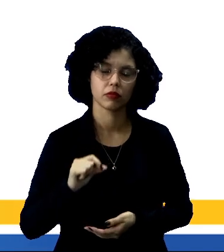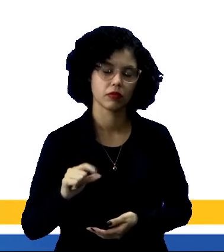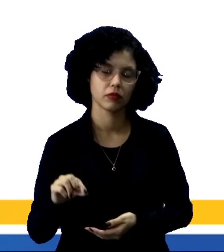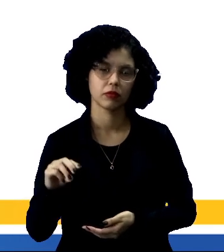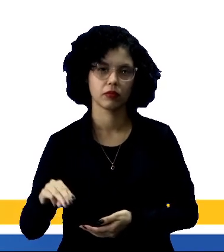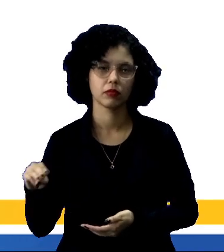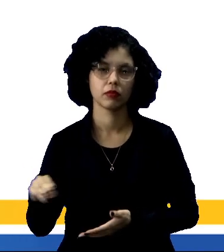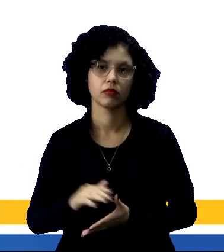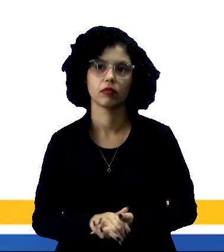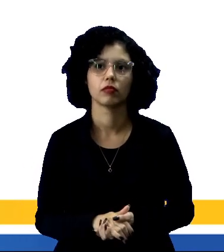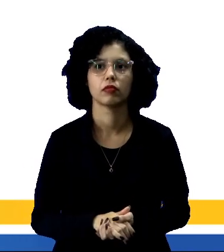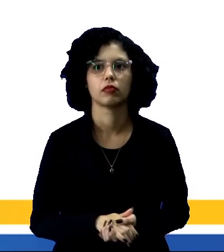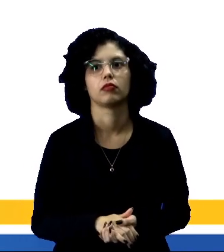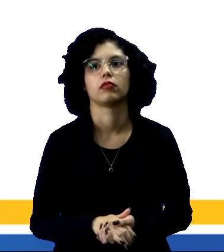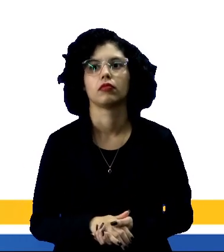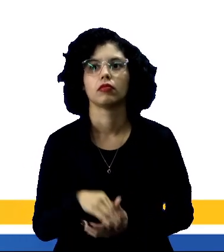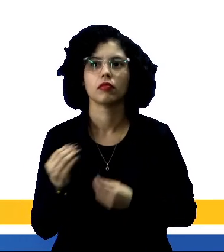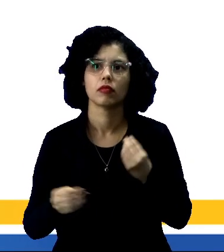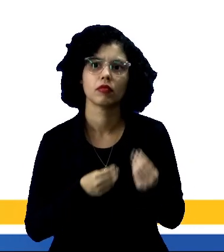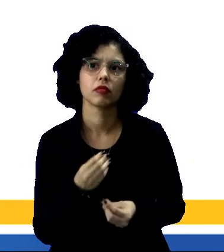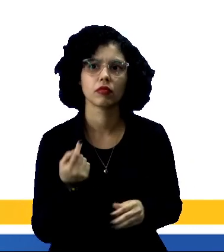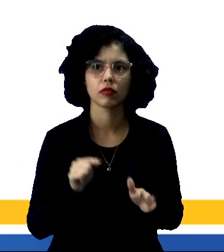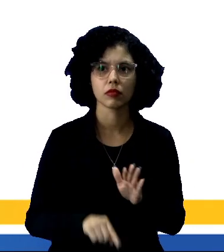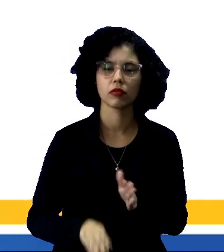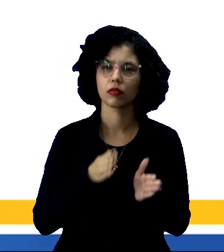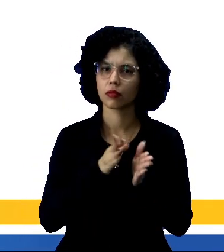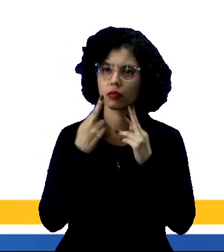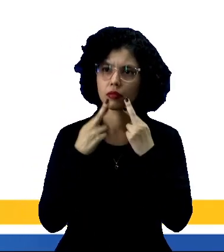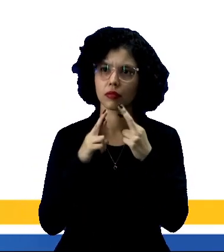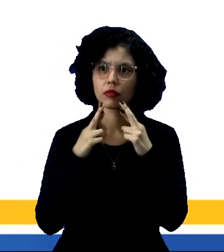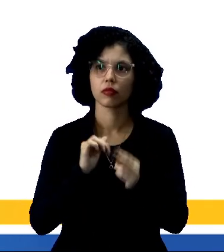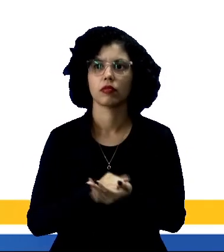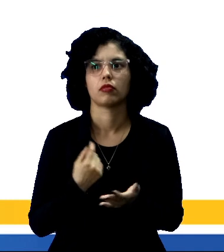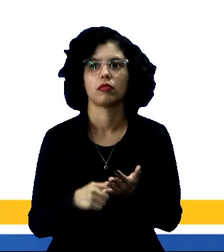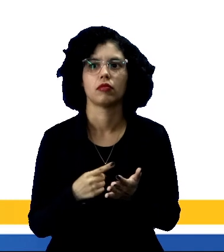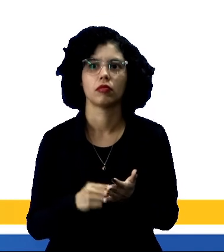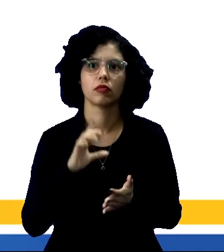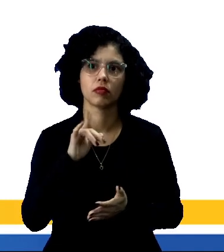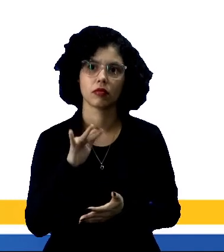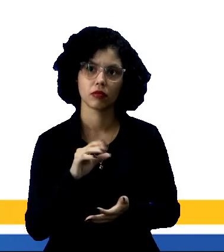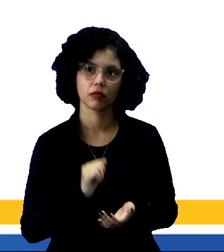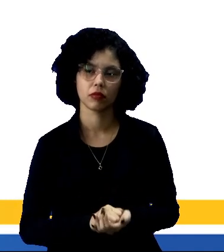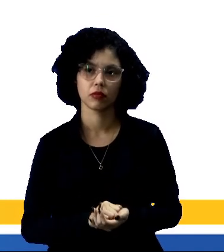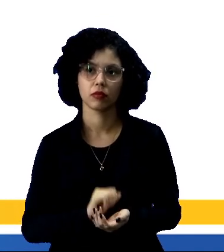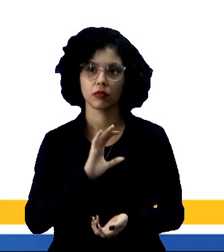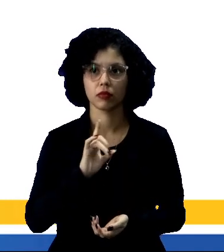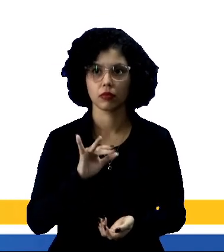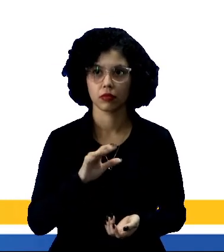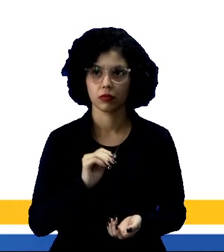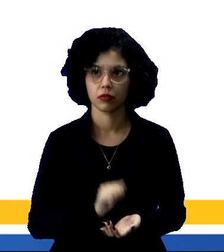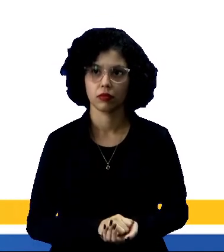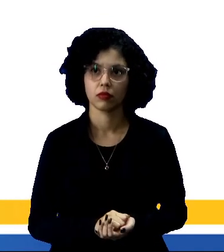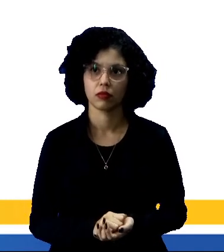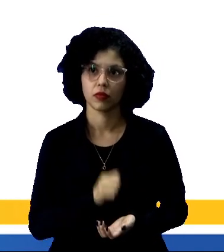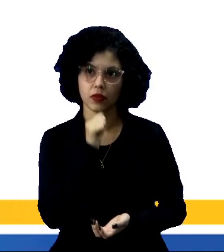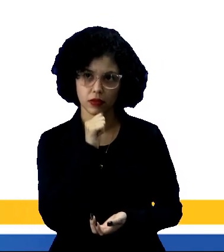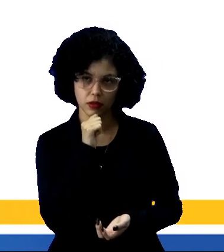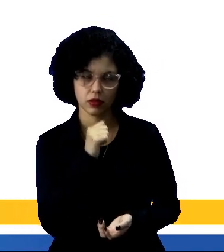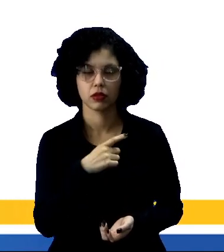por 200 mm. Como estou dentro do prazo para reclamar, de acordo com o Código de Defesa do Consumidor,